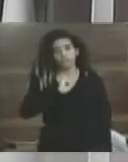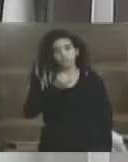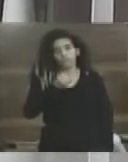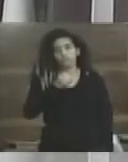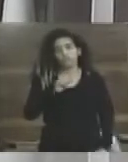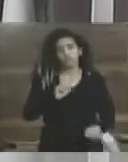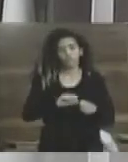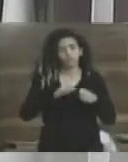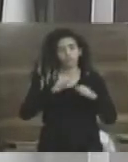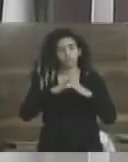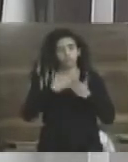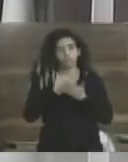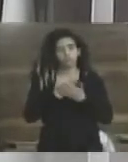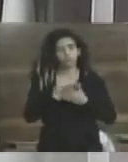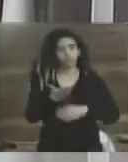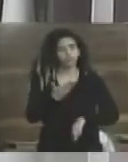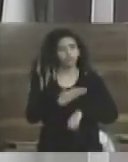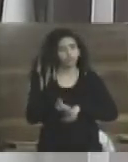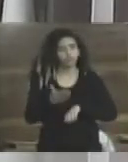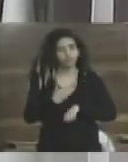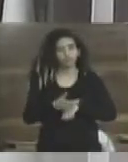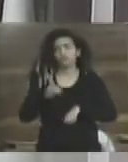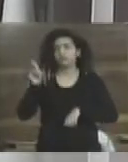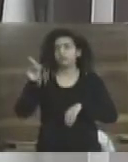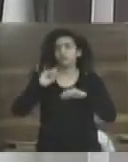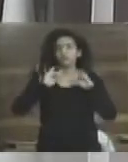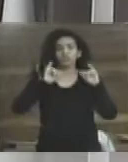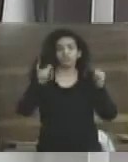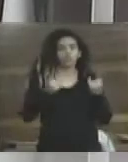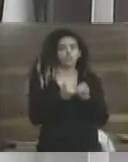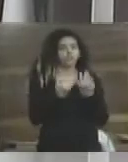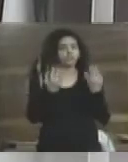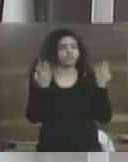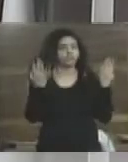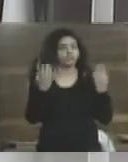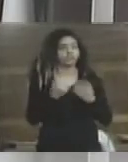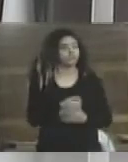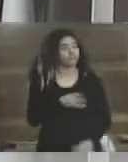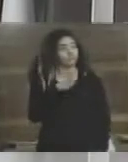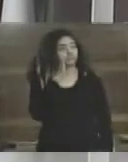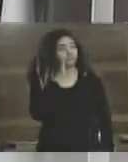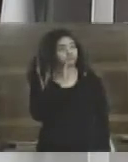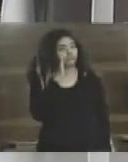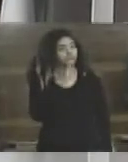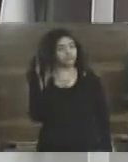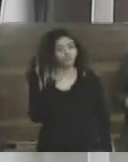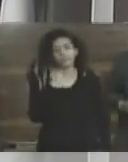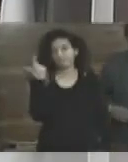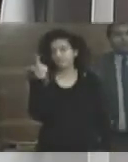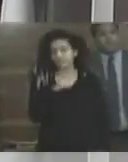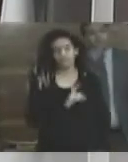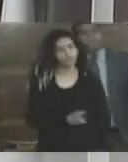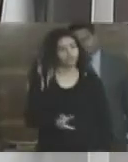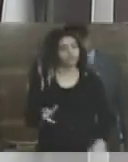escolinha técnica lá na antiga Verome, foi legal, eu não consegui